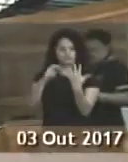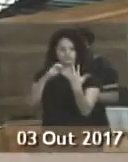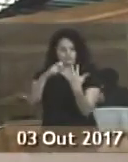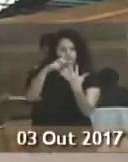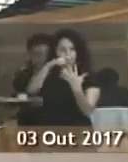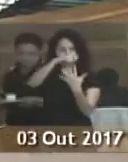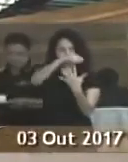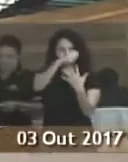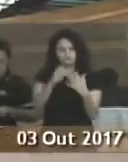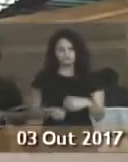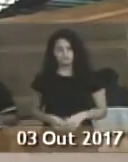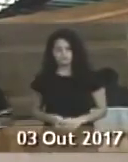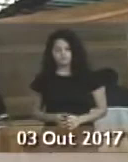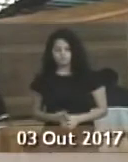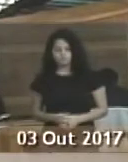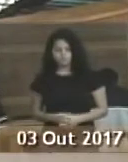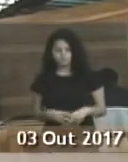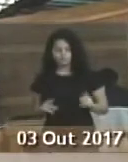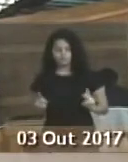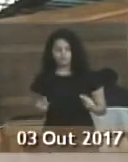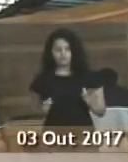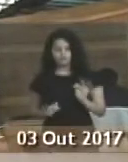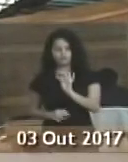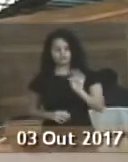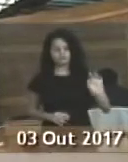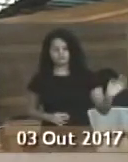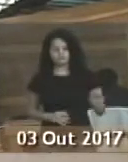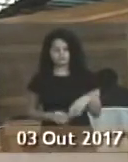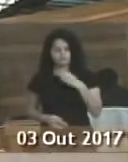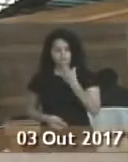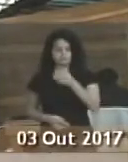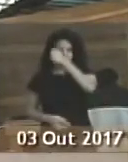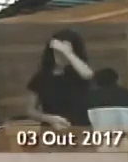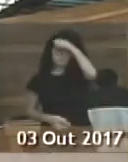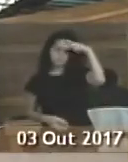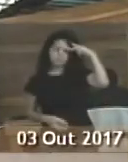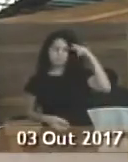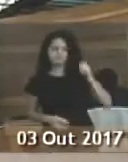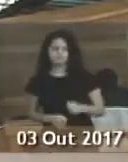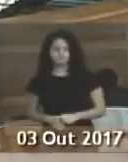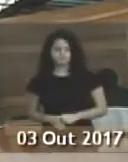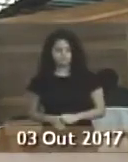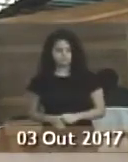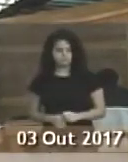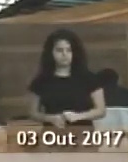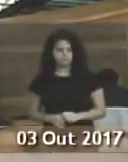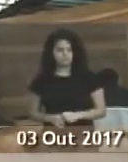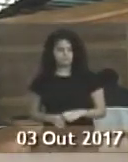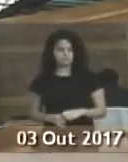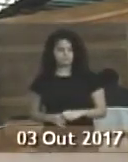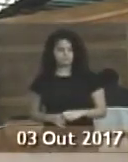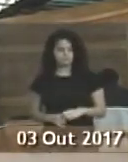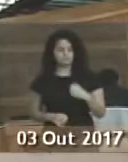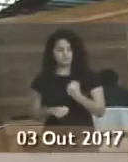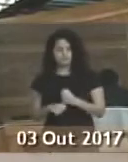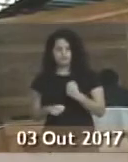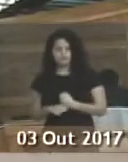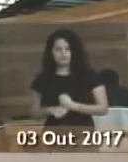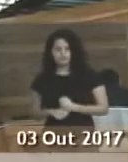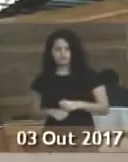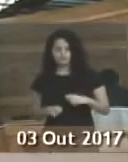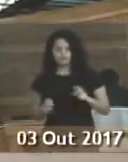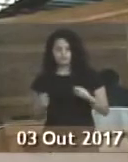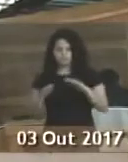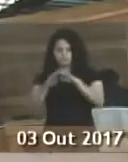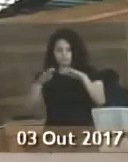Frade. Indicação número 4505/17, indicando ao prefeito a instalação de uma barraca de venda aos finais de semana na Praça Zumbi dos